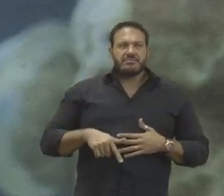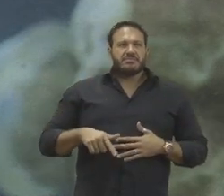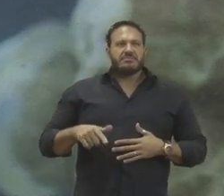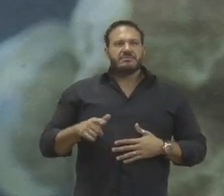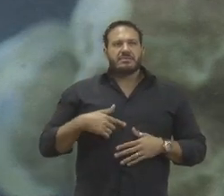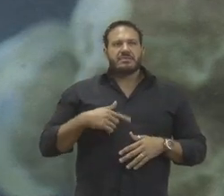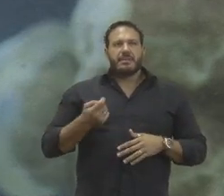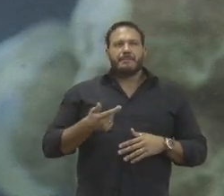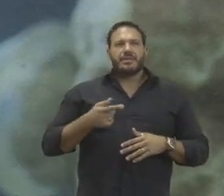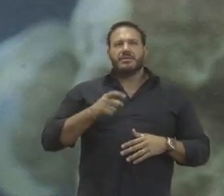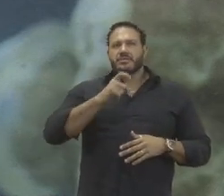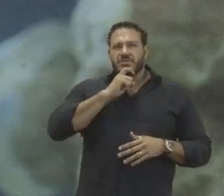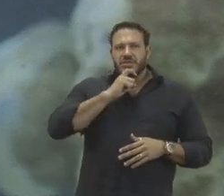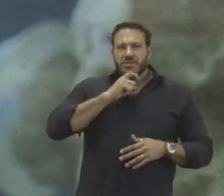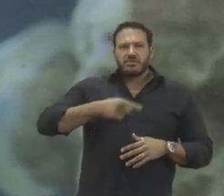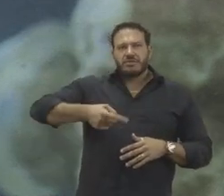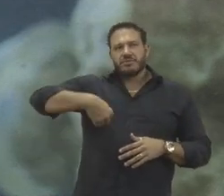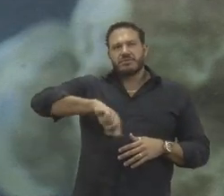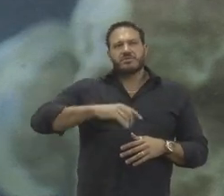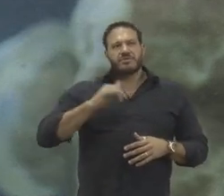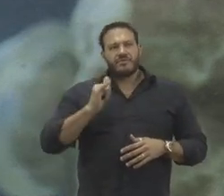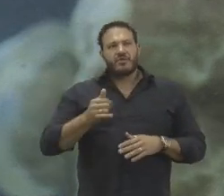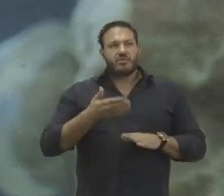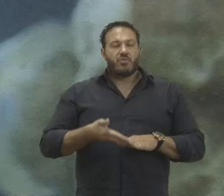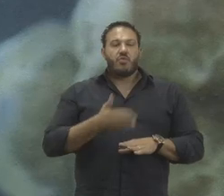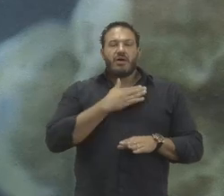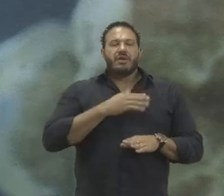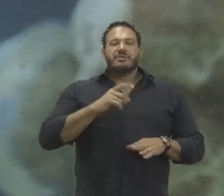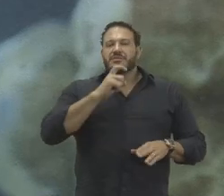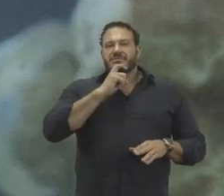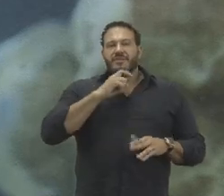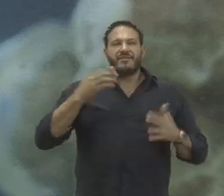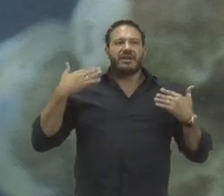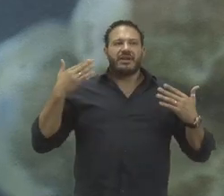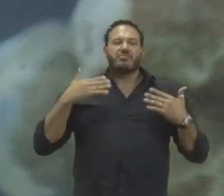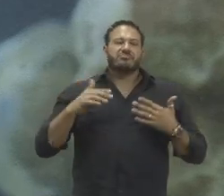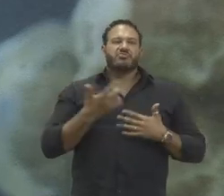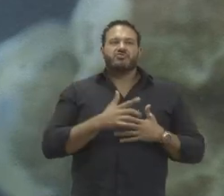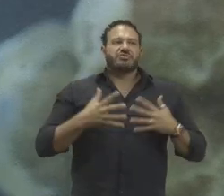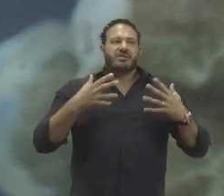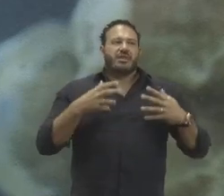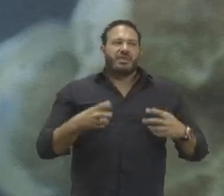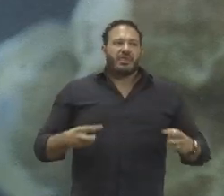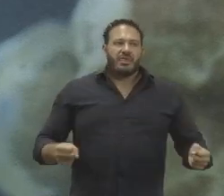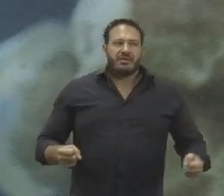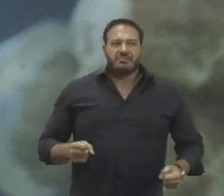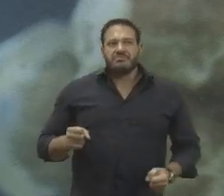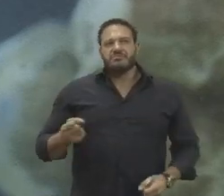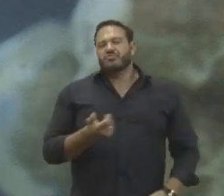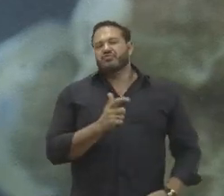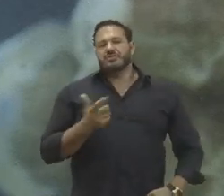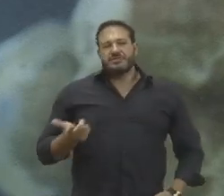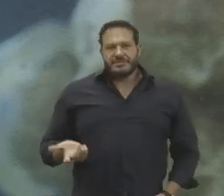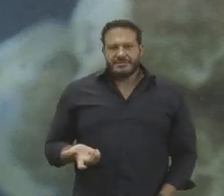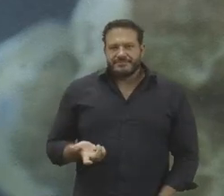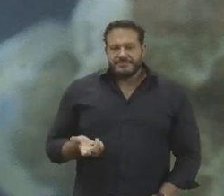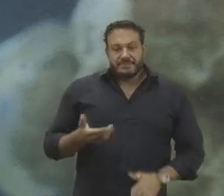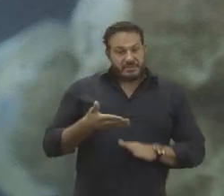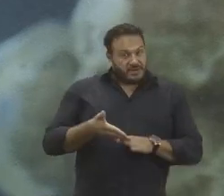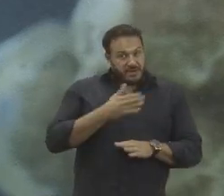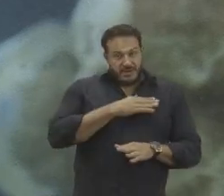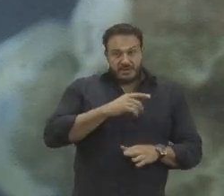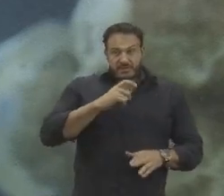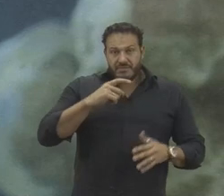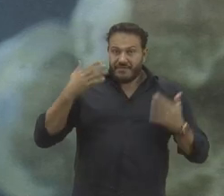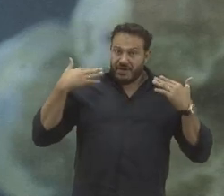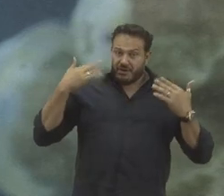gelo né lembra que a gente falou antes no verão não descongela o Amir tudo bem eh antes no verão não